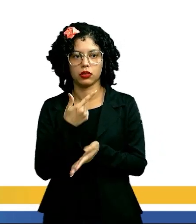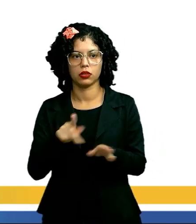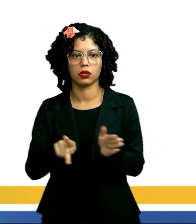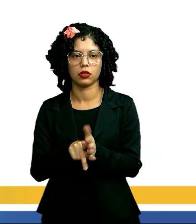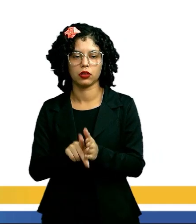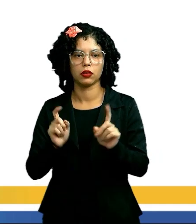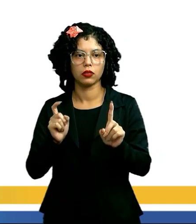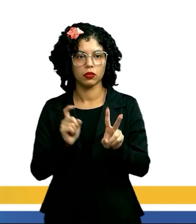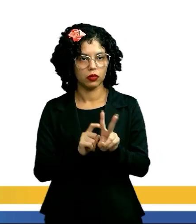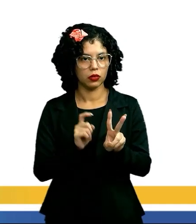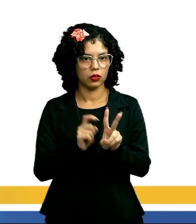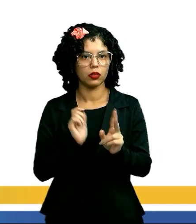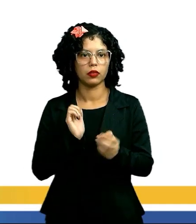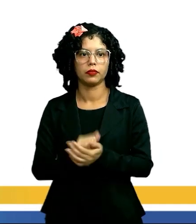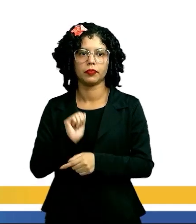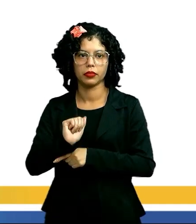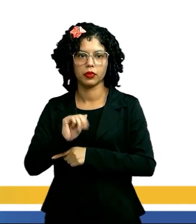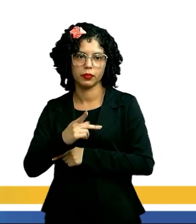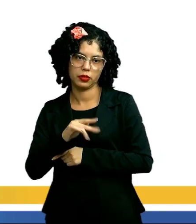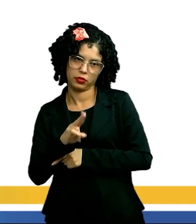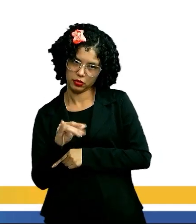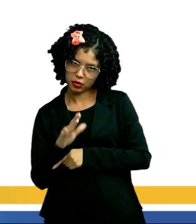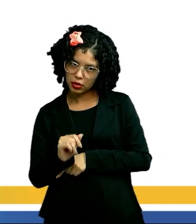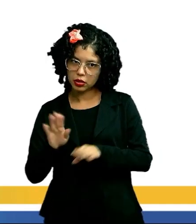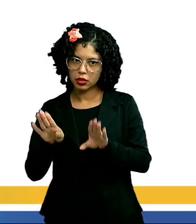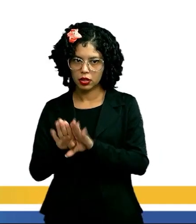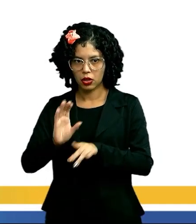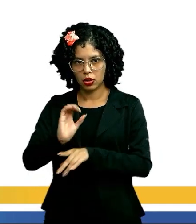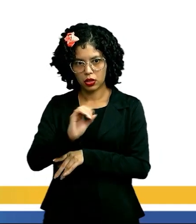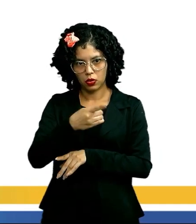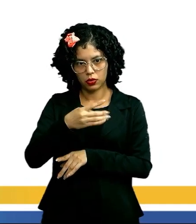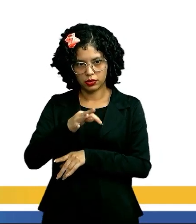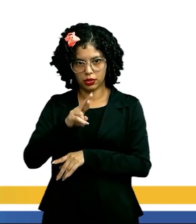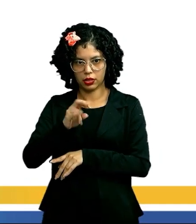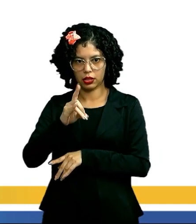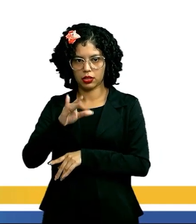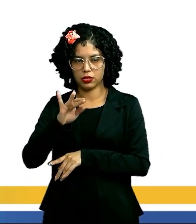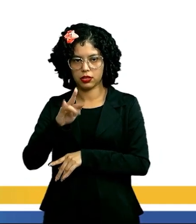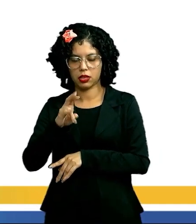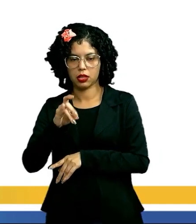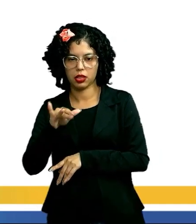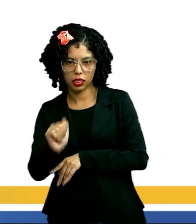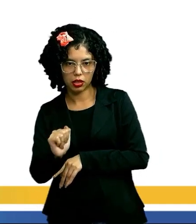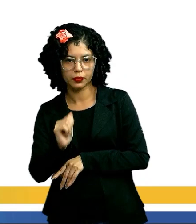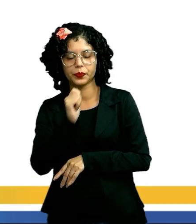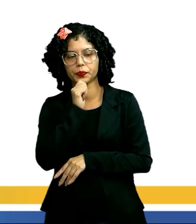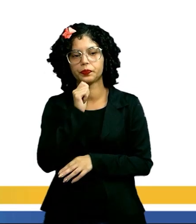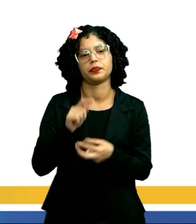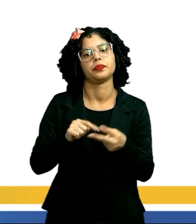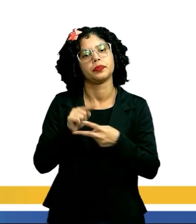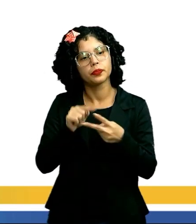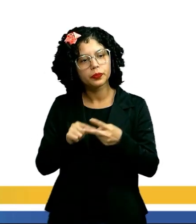veterinários são a ampicilina e a oxotetraciclina.